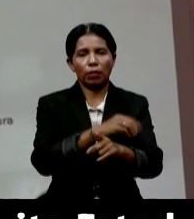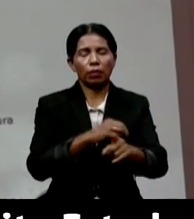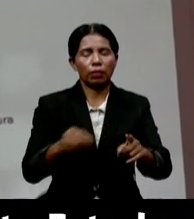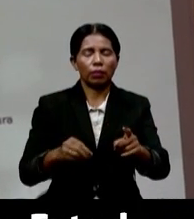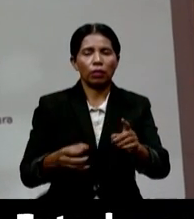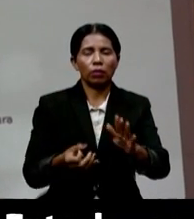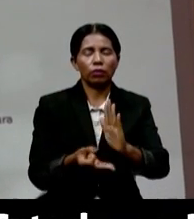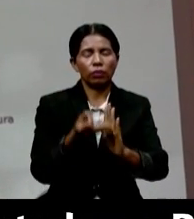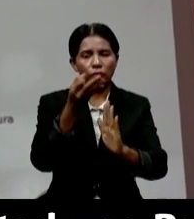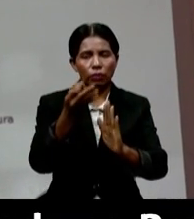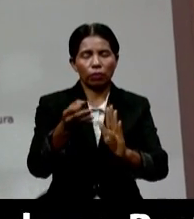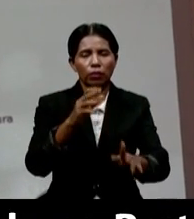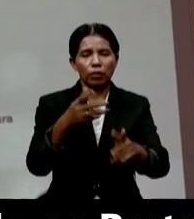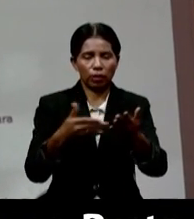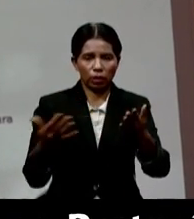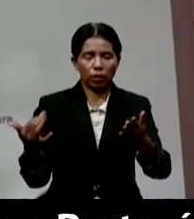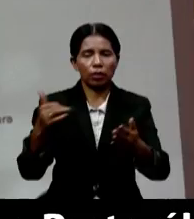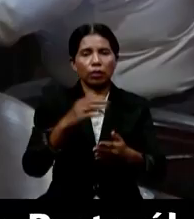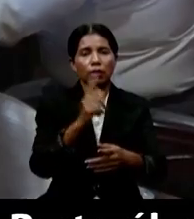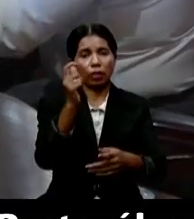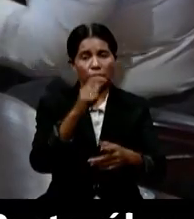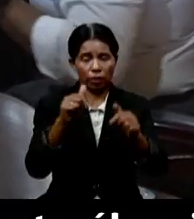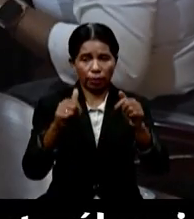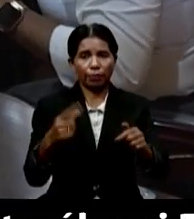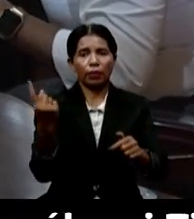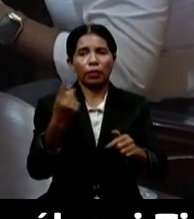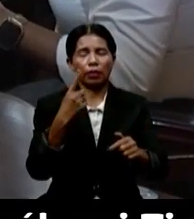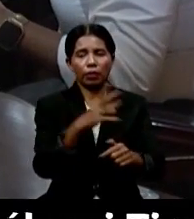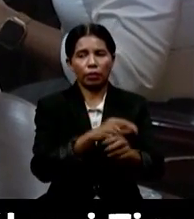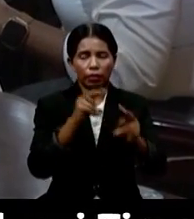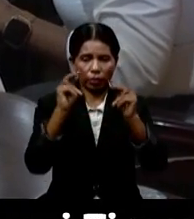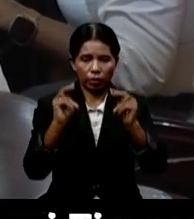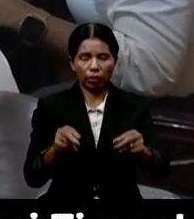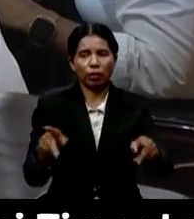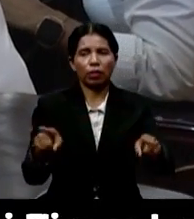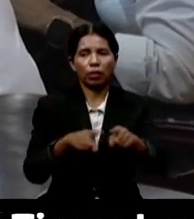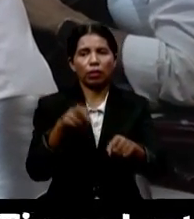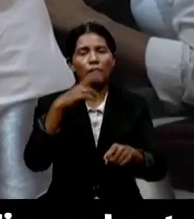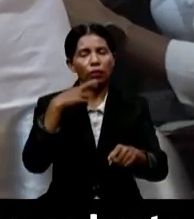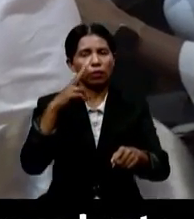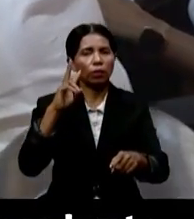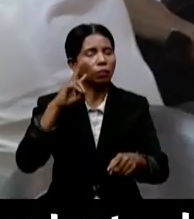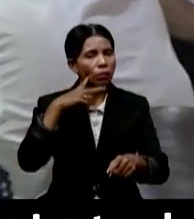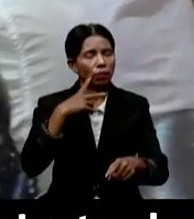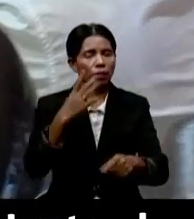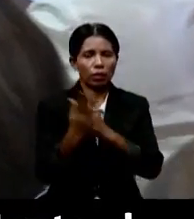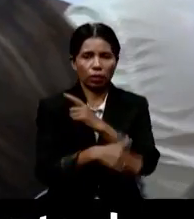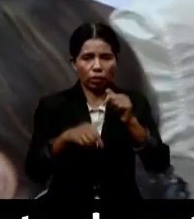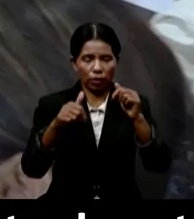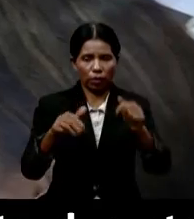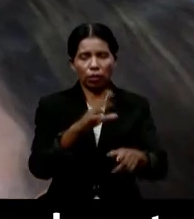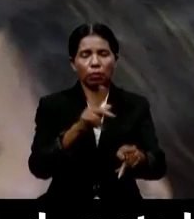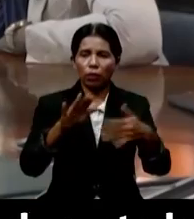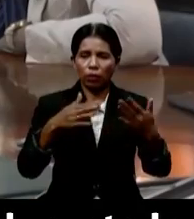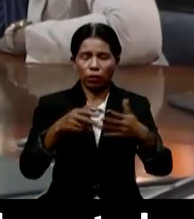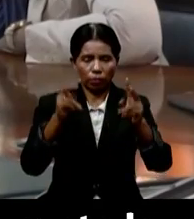e a caicoli terça, né? Elias, a tete, a tu mantém preço necessidade básico, a nessan fos, a modotahan e a relaran. Entidades